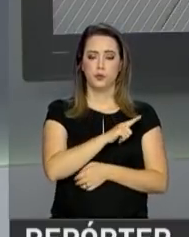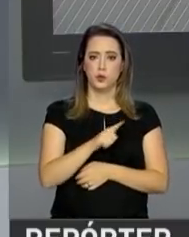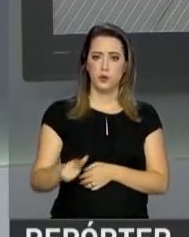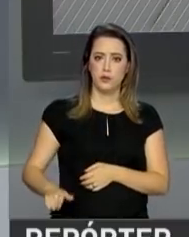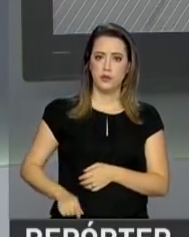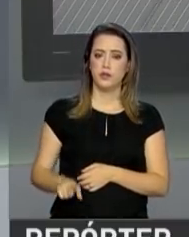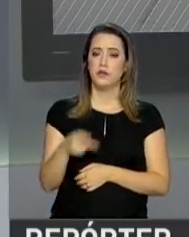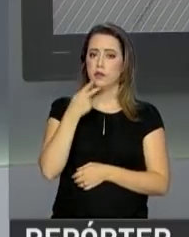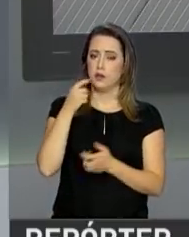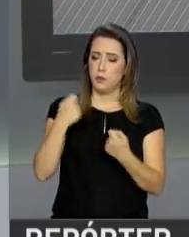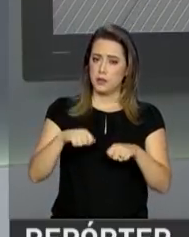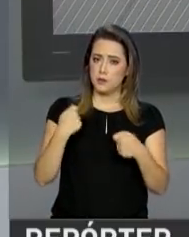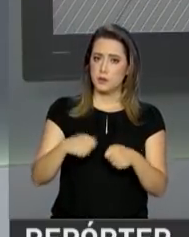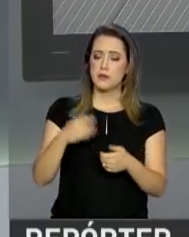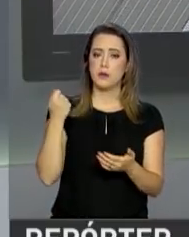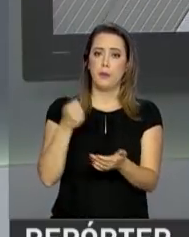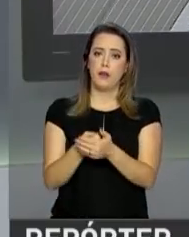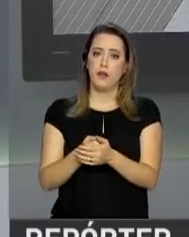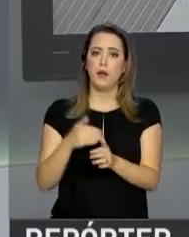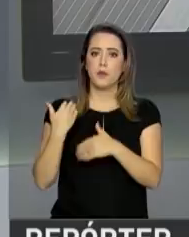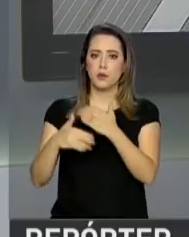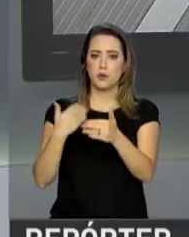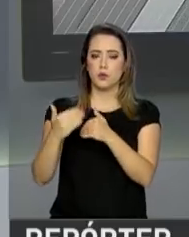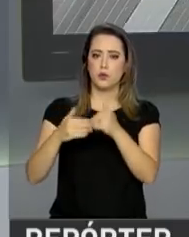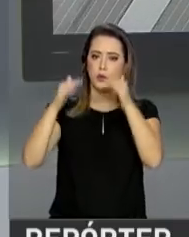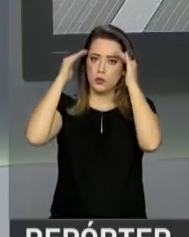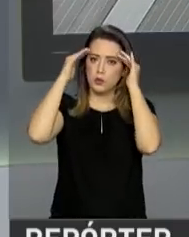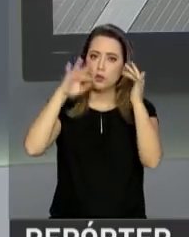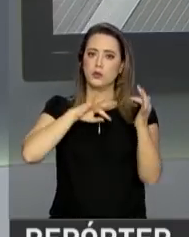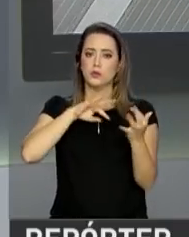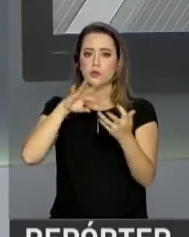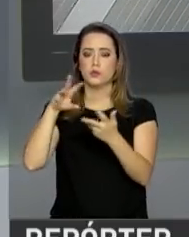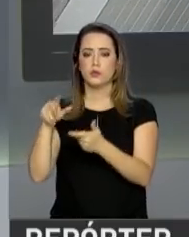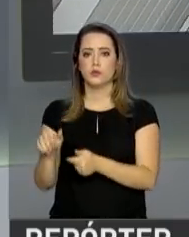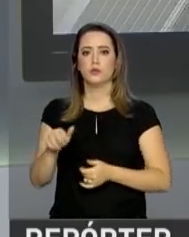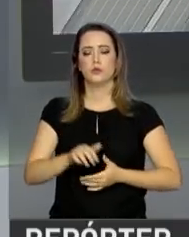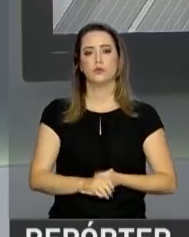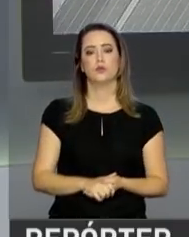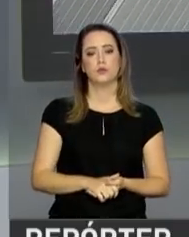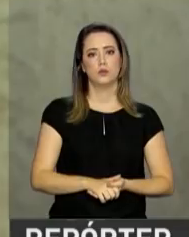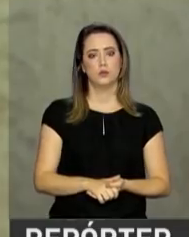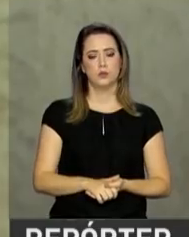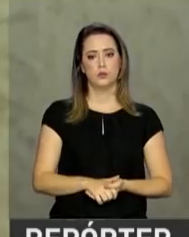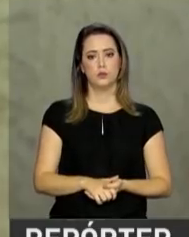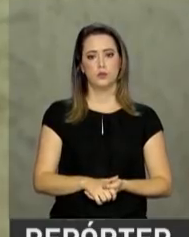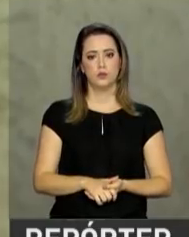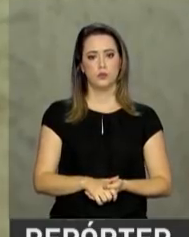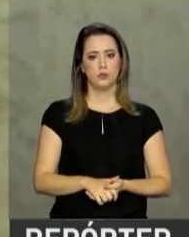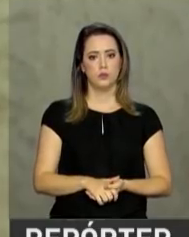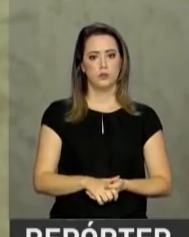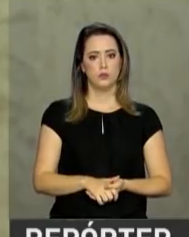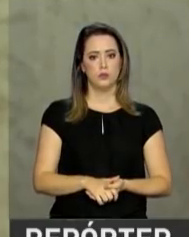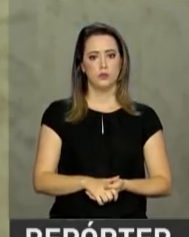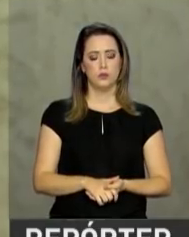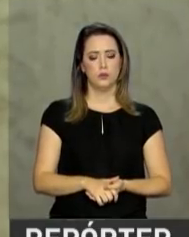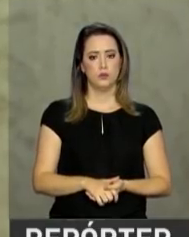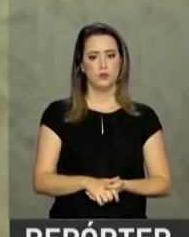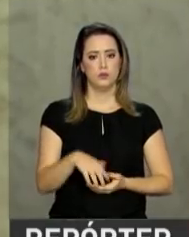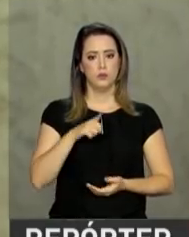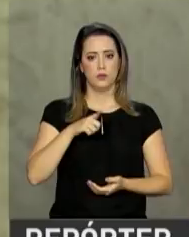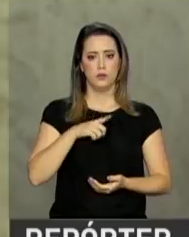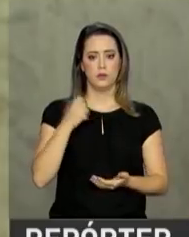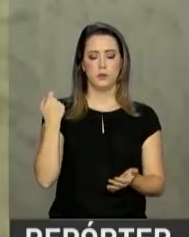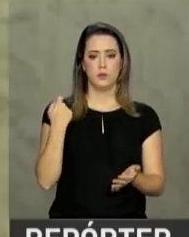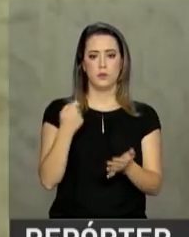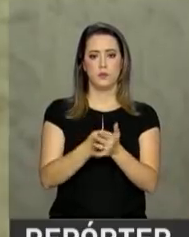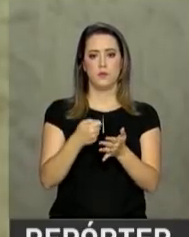honra e esse pagamento para manter a credibilidade perante a comunidade internacional nós temos que efetuar